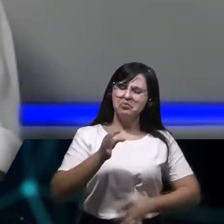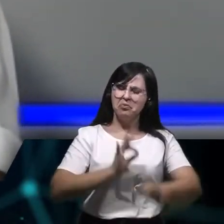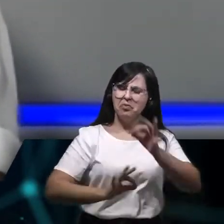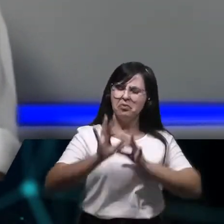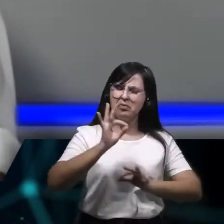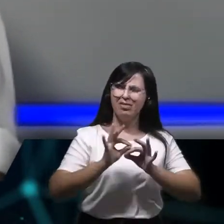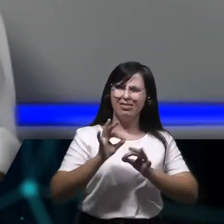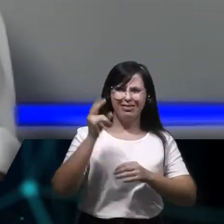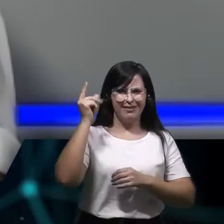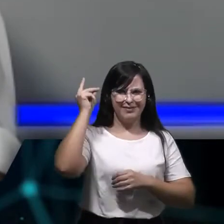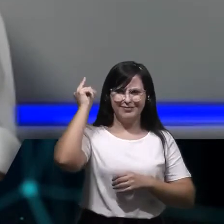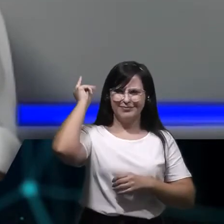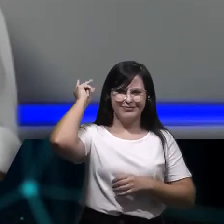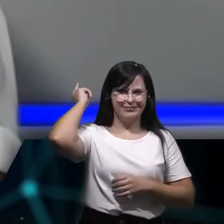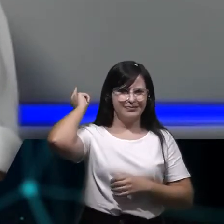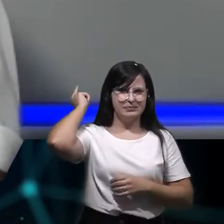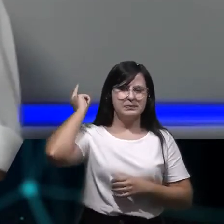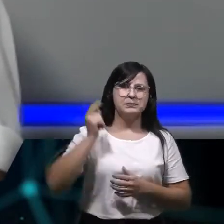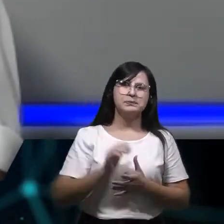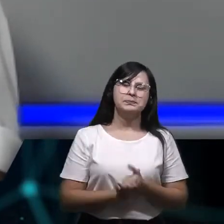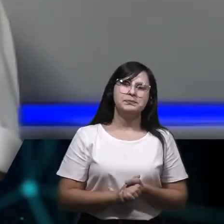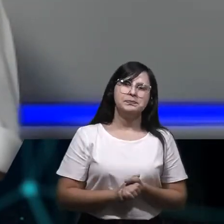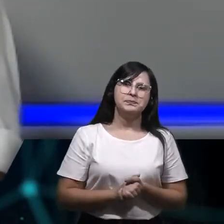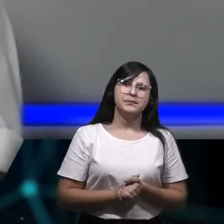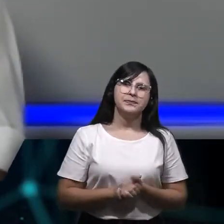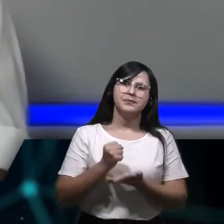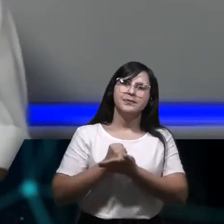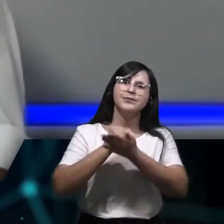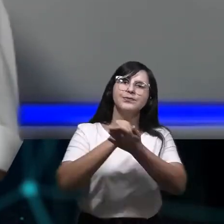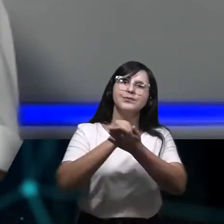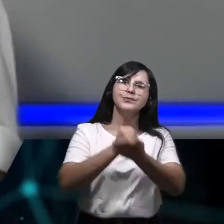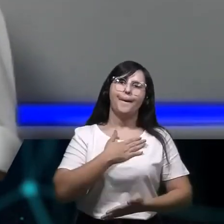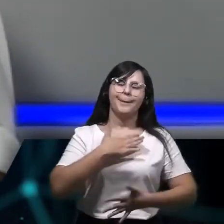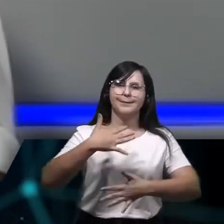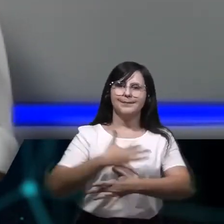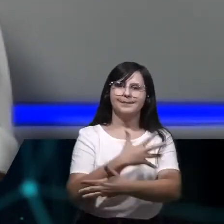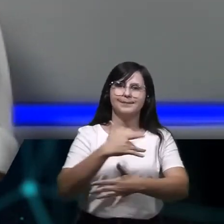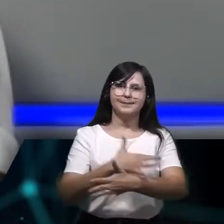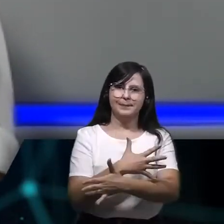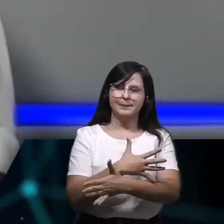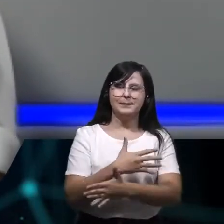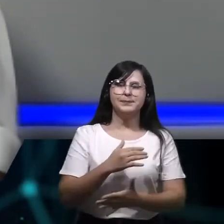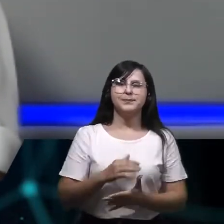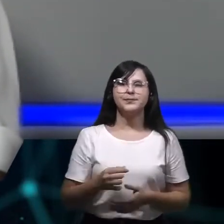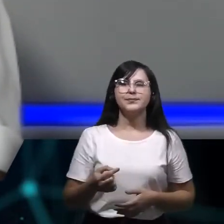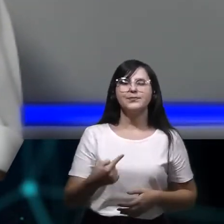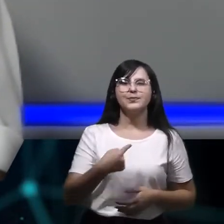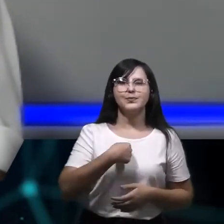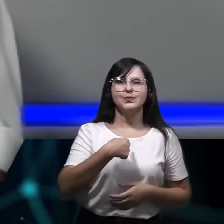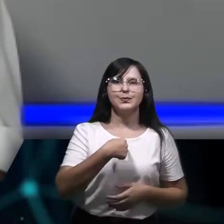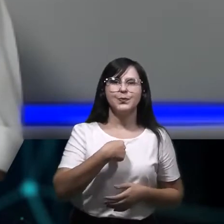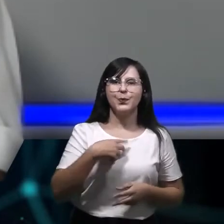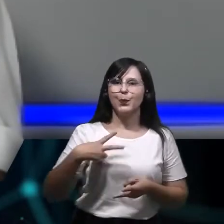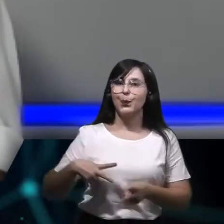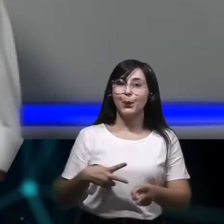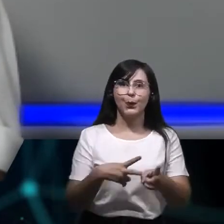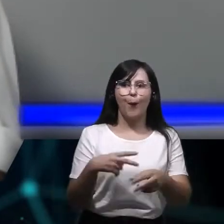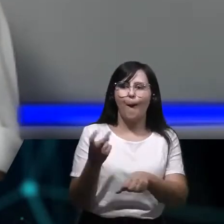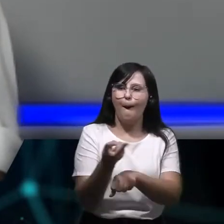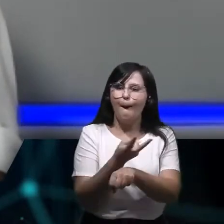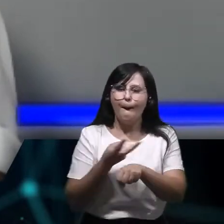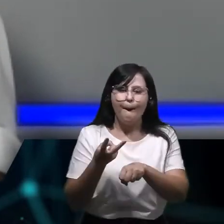muito tempo, que era ajudar o meu município. Eu venho, sempre